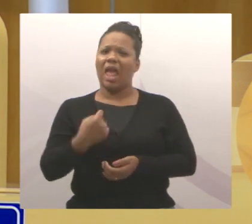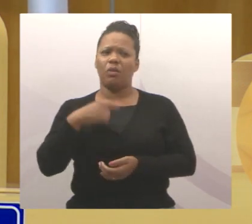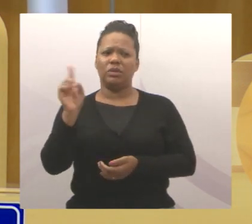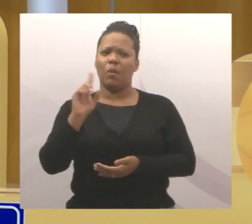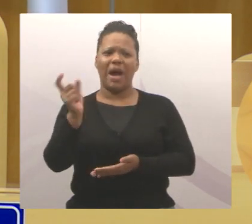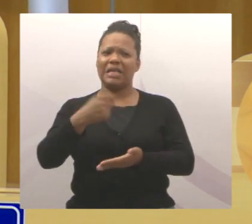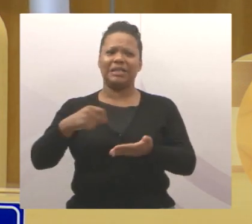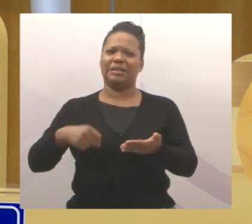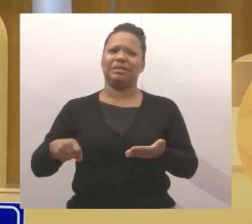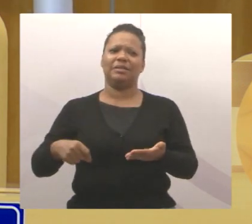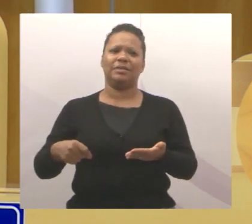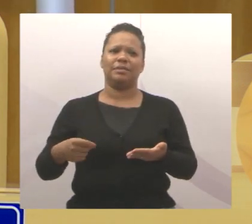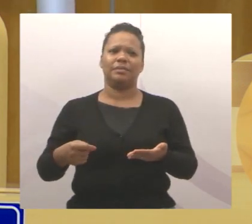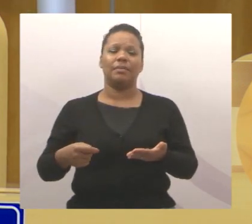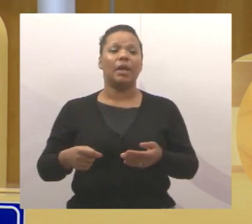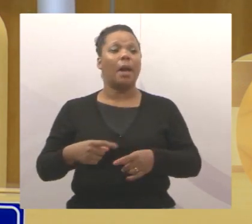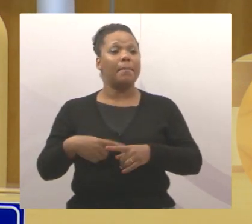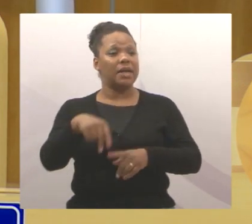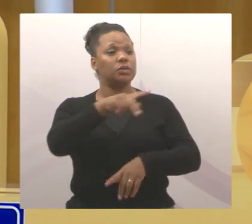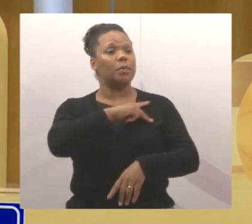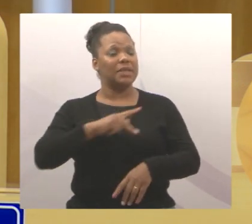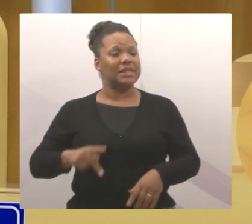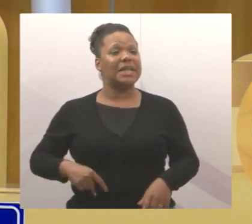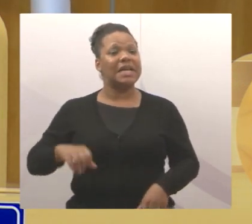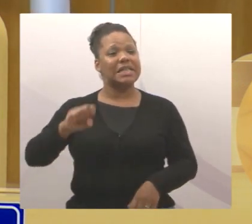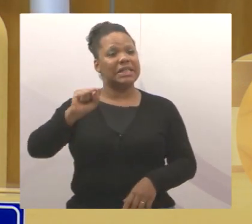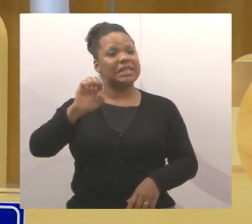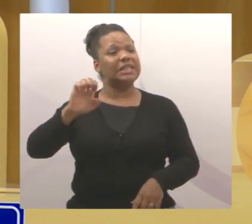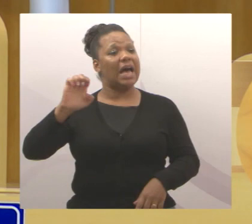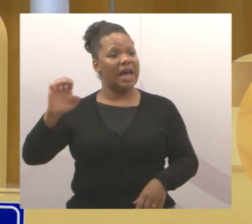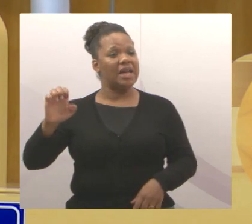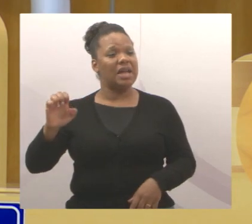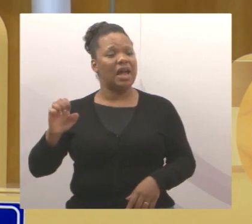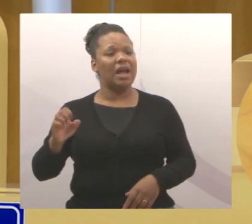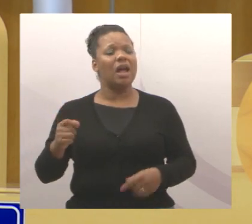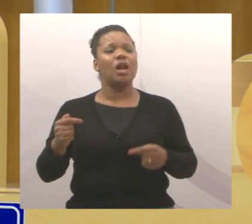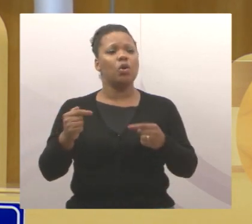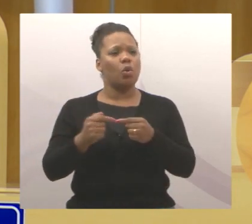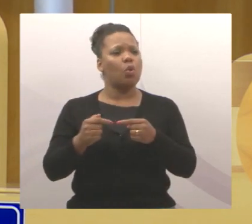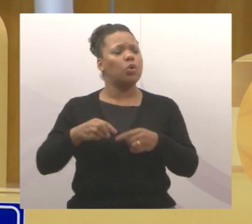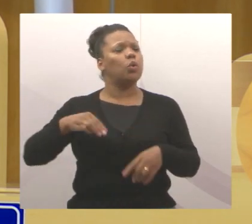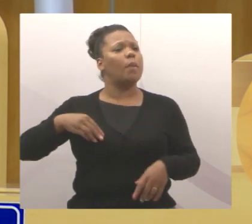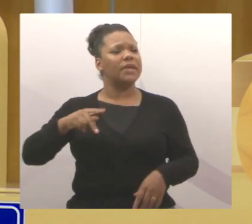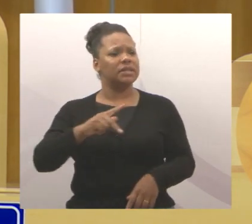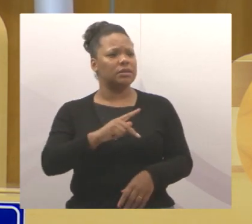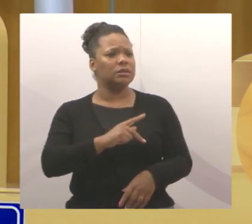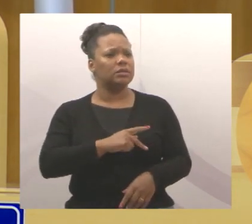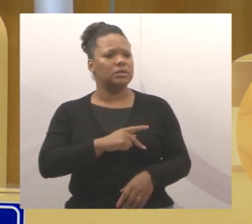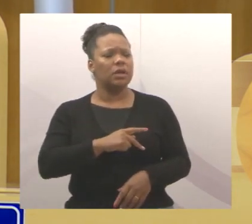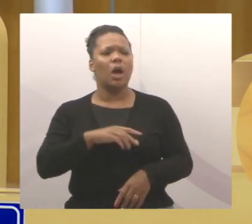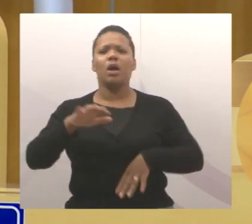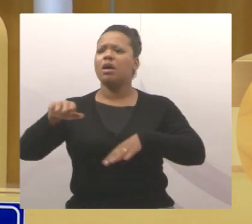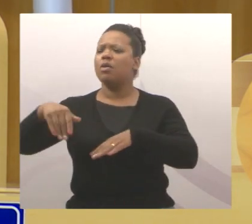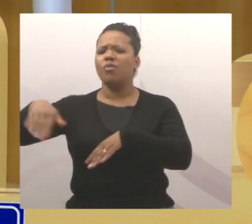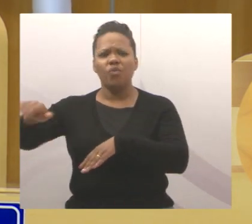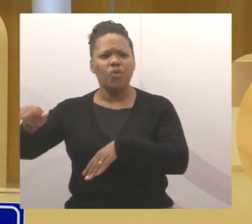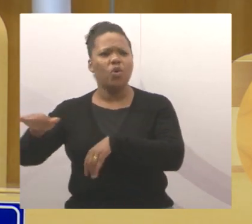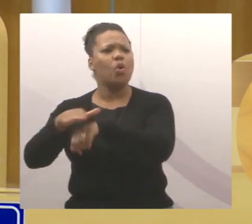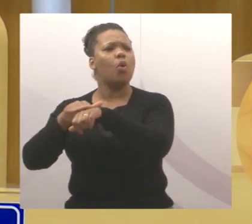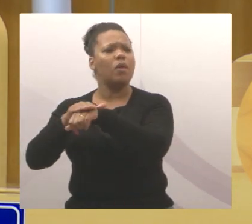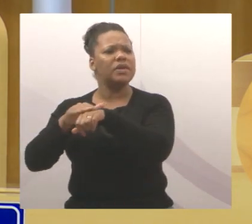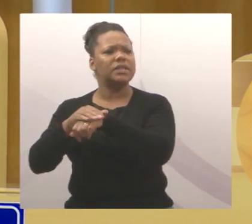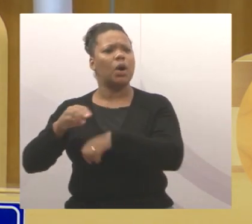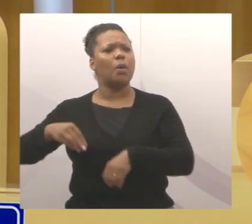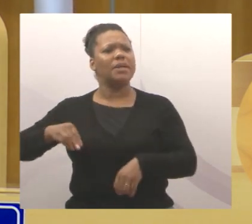fosse prefeito à época, mas o presidente do SAI, à época, fez esse acordo com o Ministério Público. Procurei o Ministério Público para